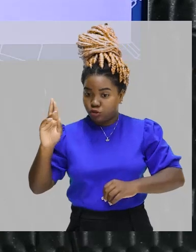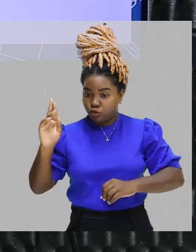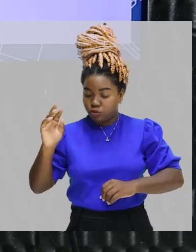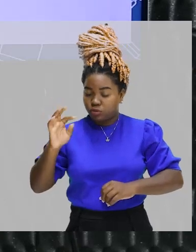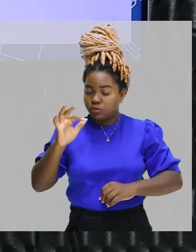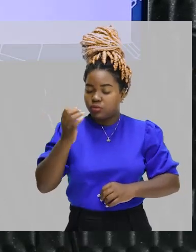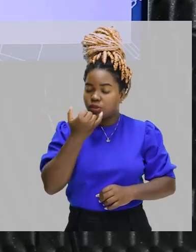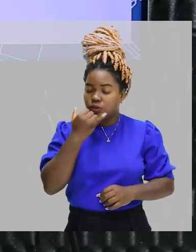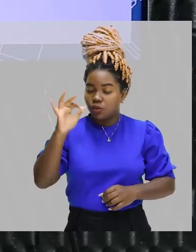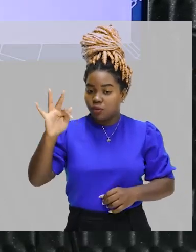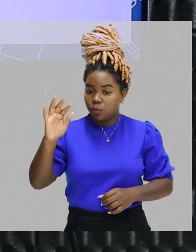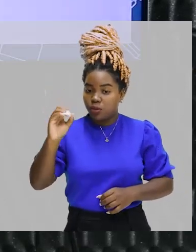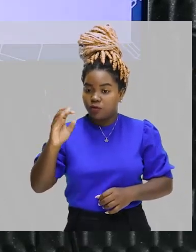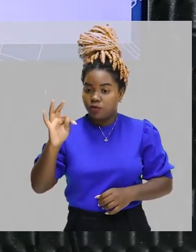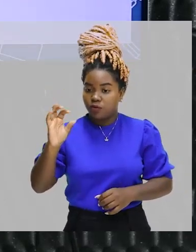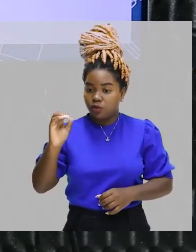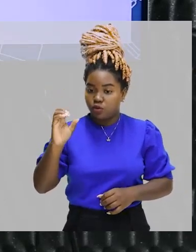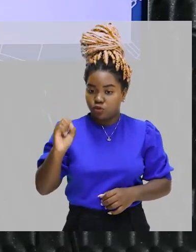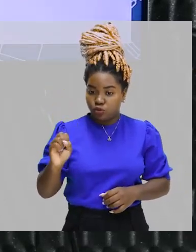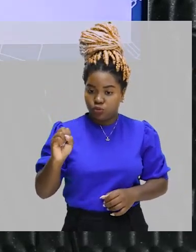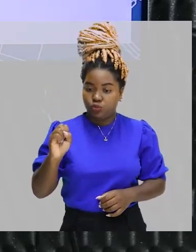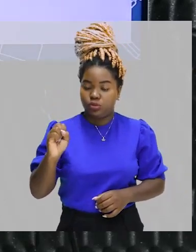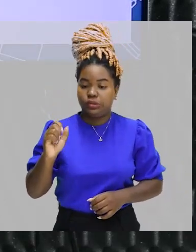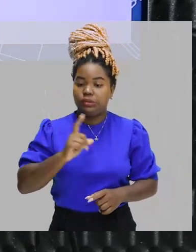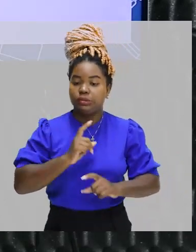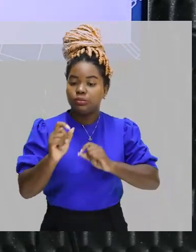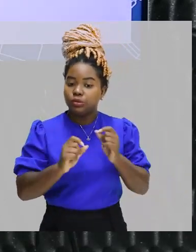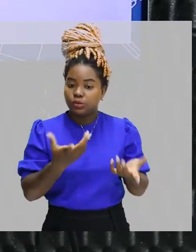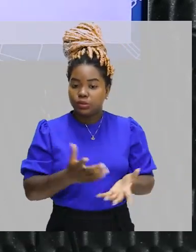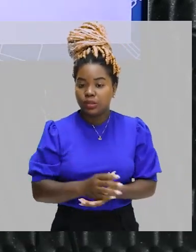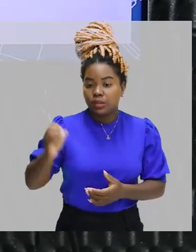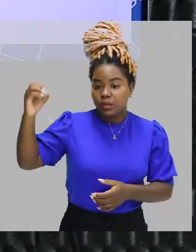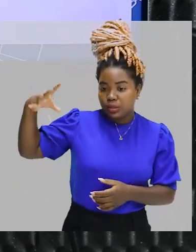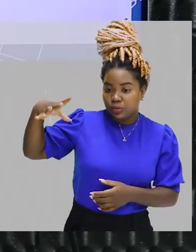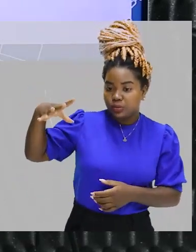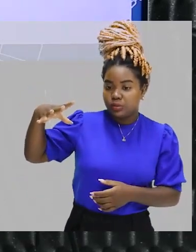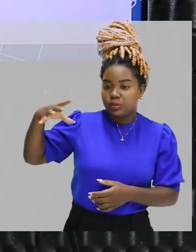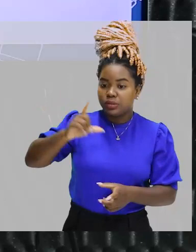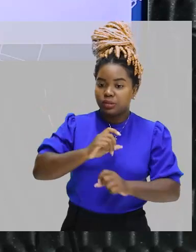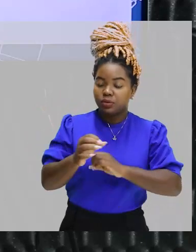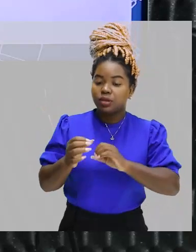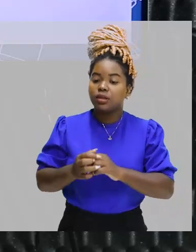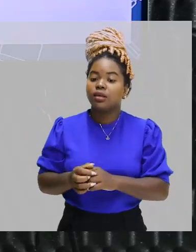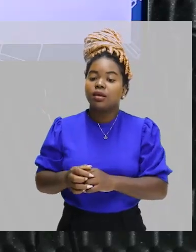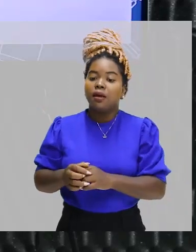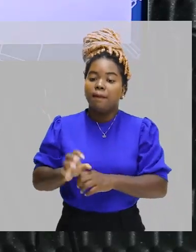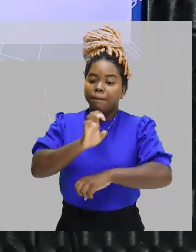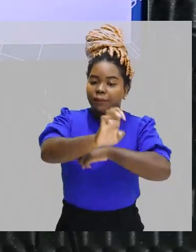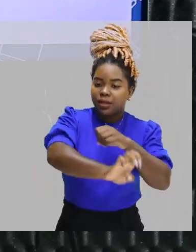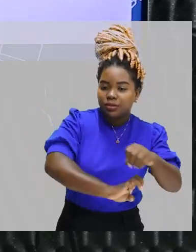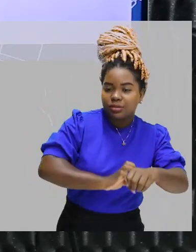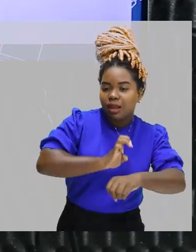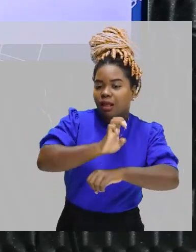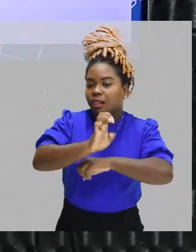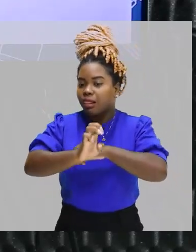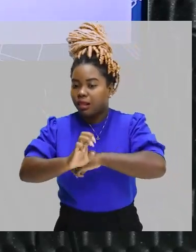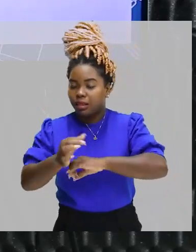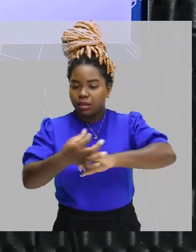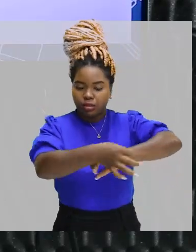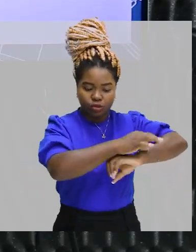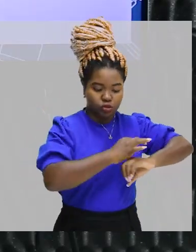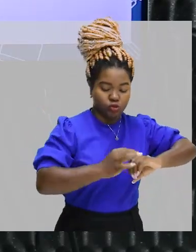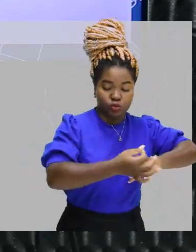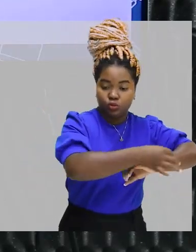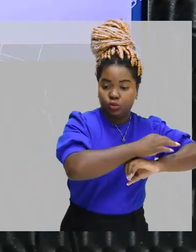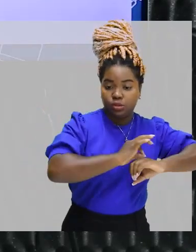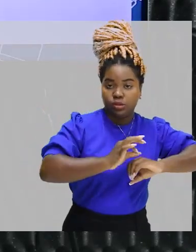certo? Isso dá luz incidente, ele é transferida para os elétrons dos átomos, né? O elétron que é aquela parte,